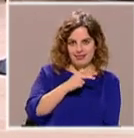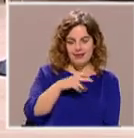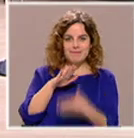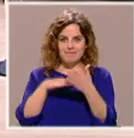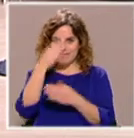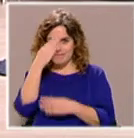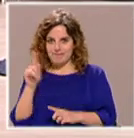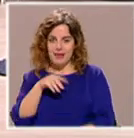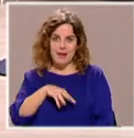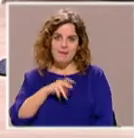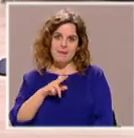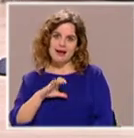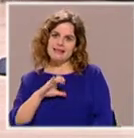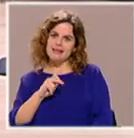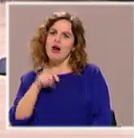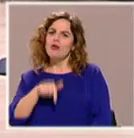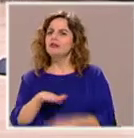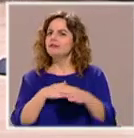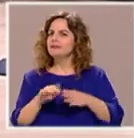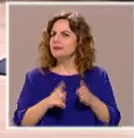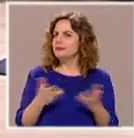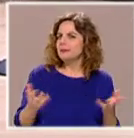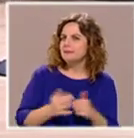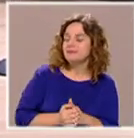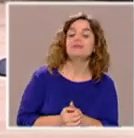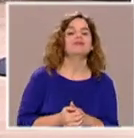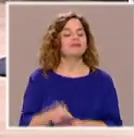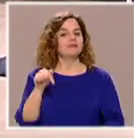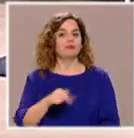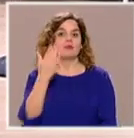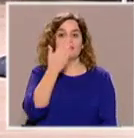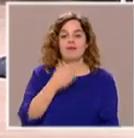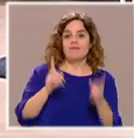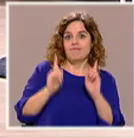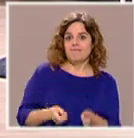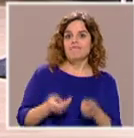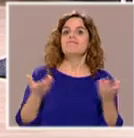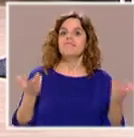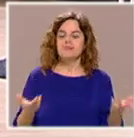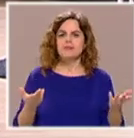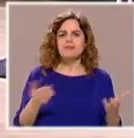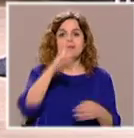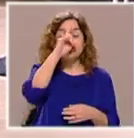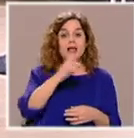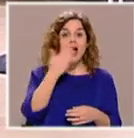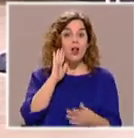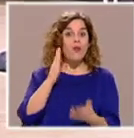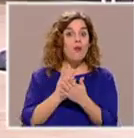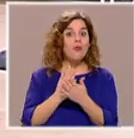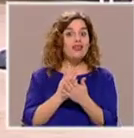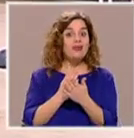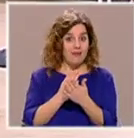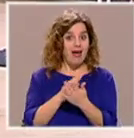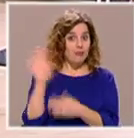colega Márcia Silva. Márcia, o que é que vamos fazer hoje? Então, vamos começar a nossa aula pegando no final da aula anterior. No final